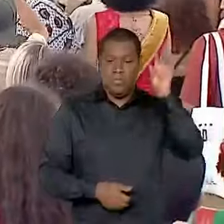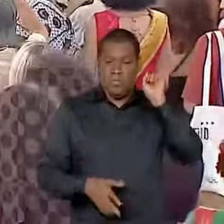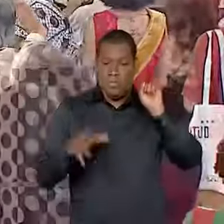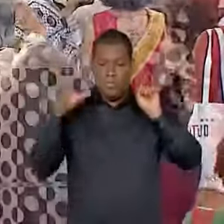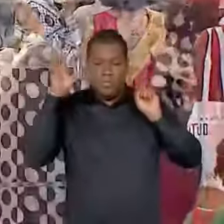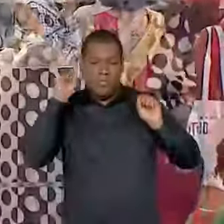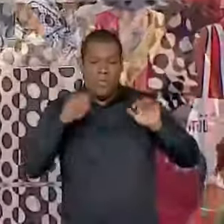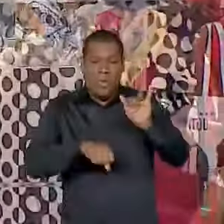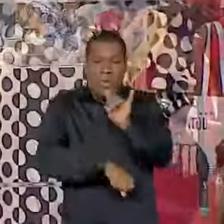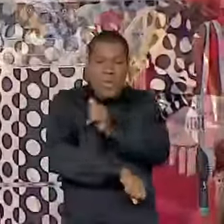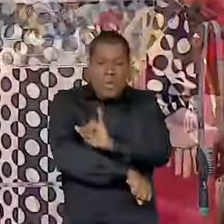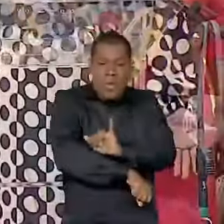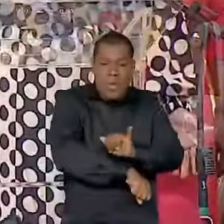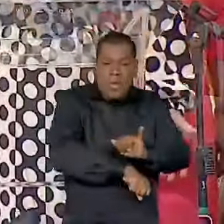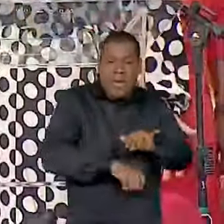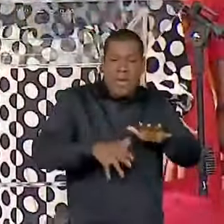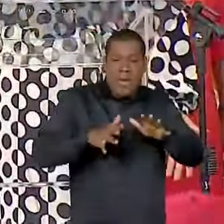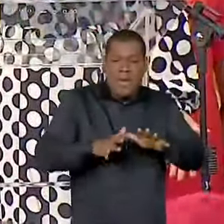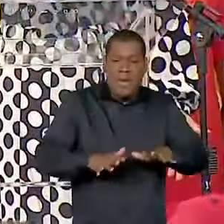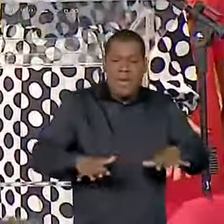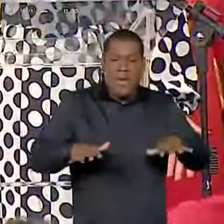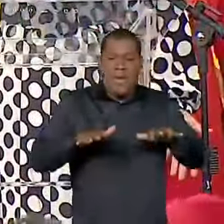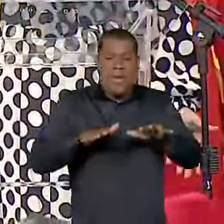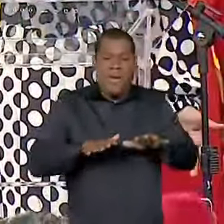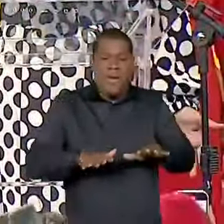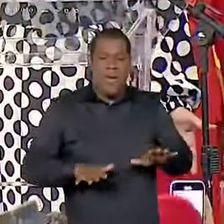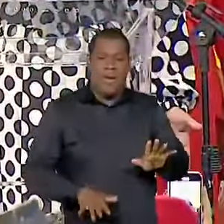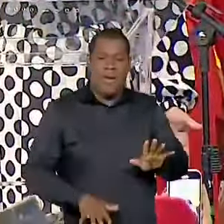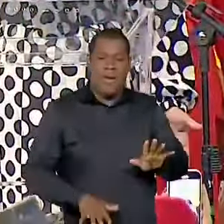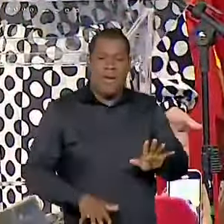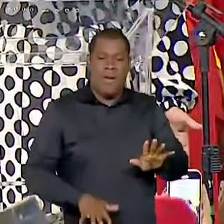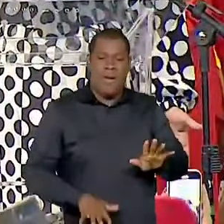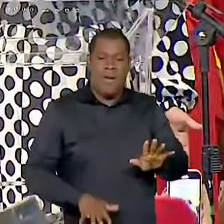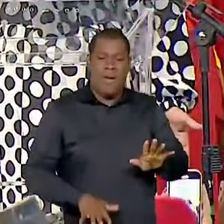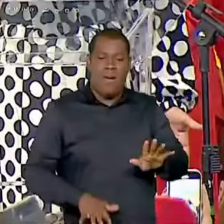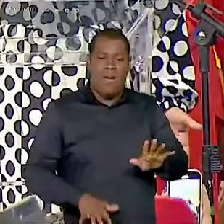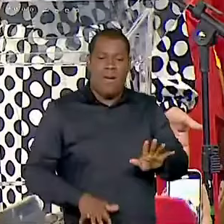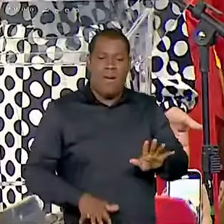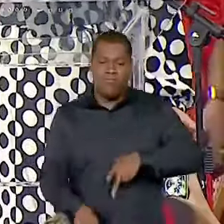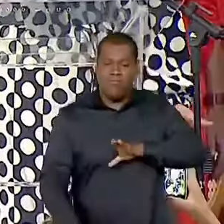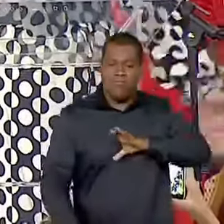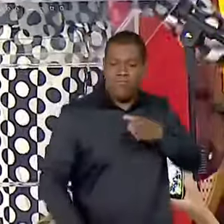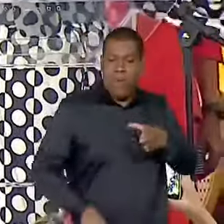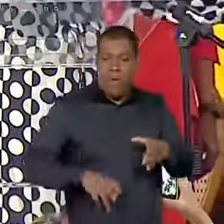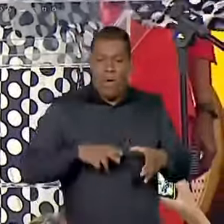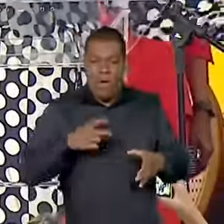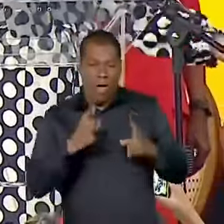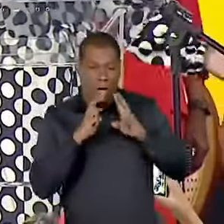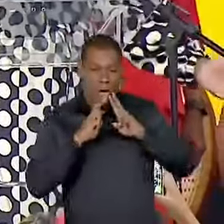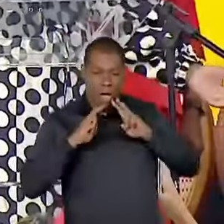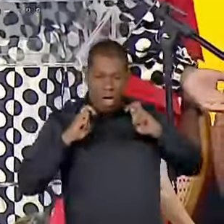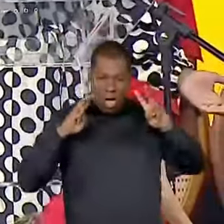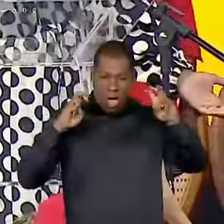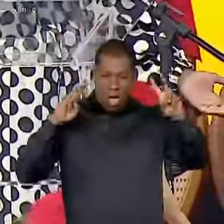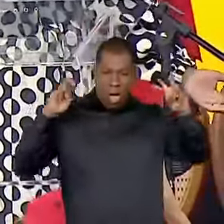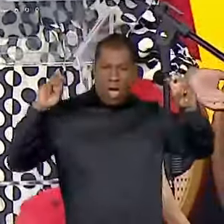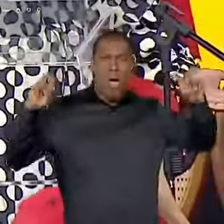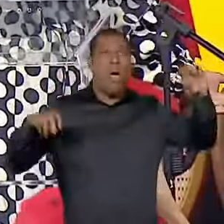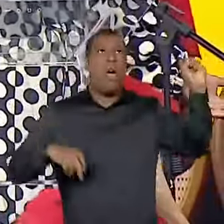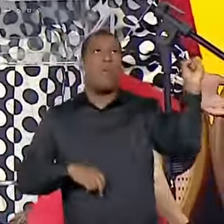plácidas de um povo herói cobrado retumbante. E o sol